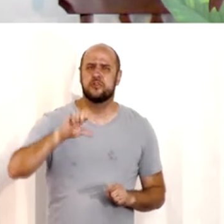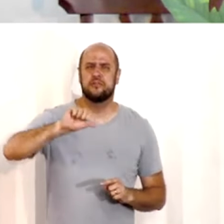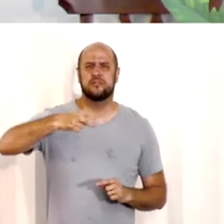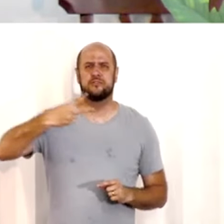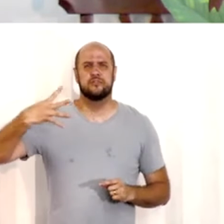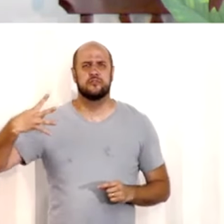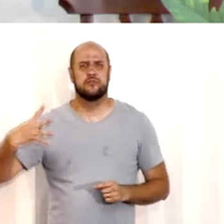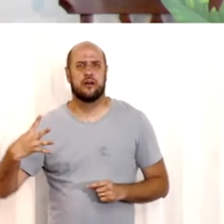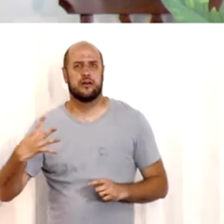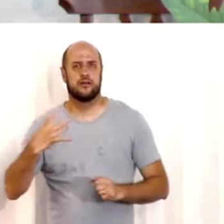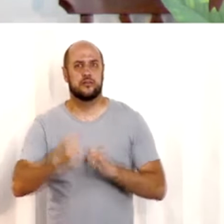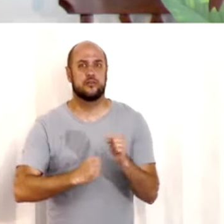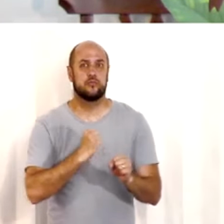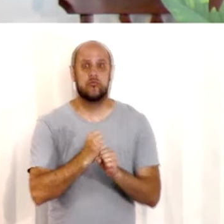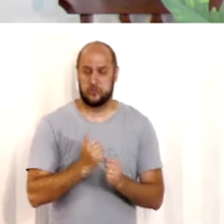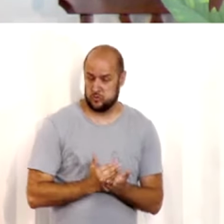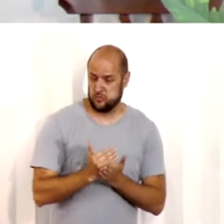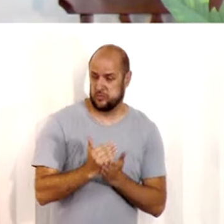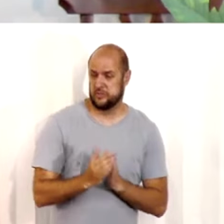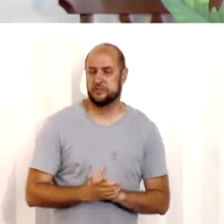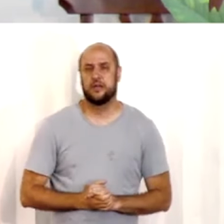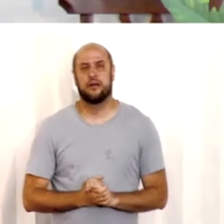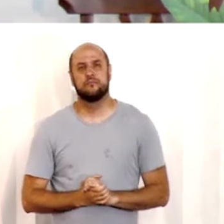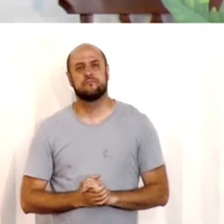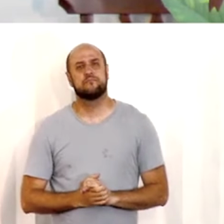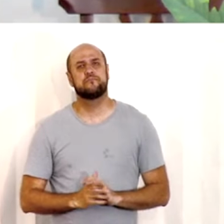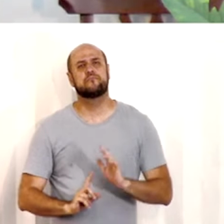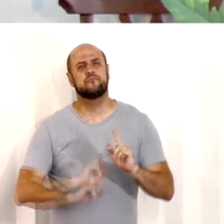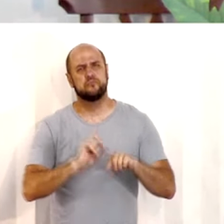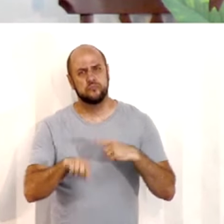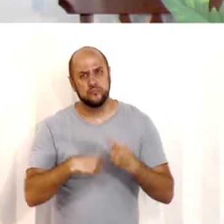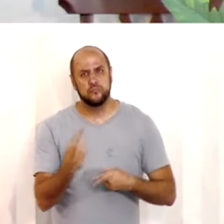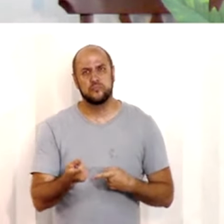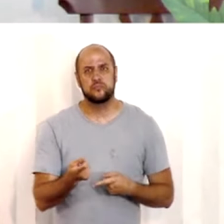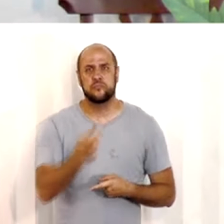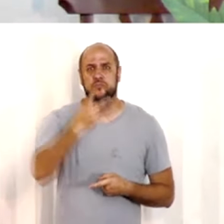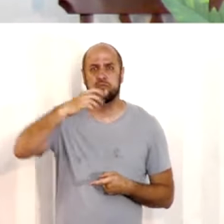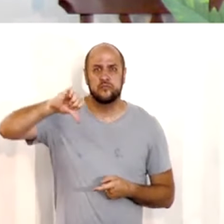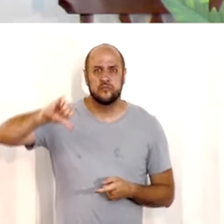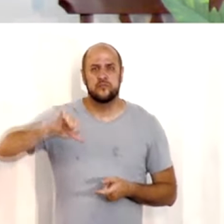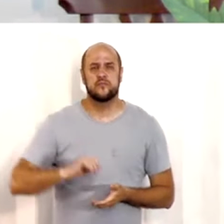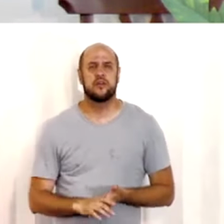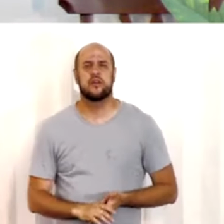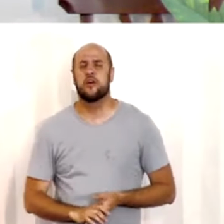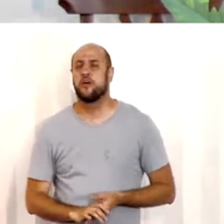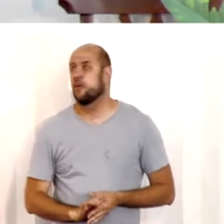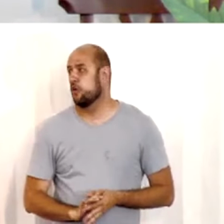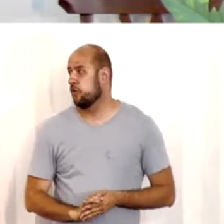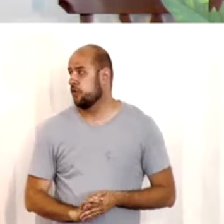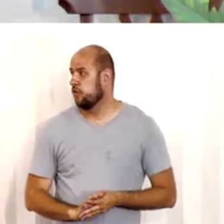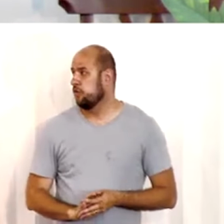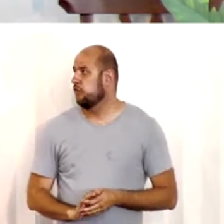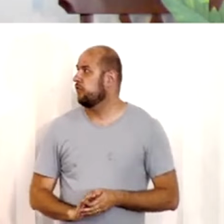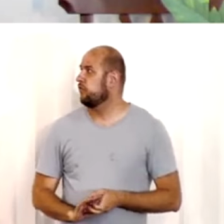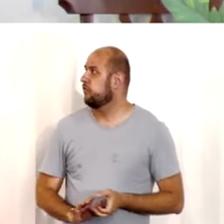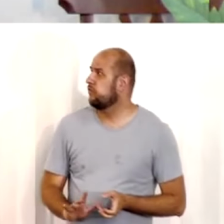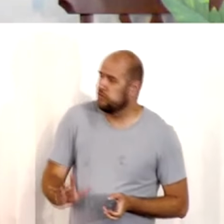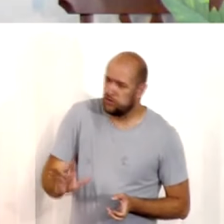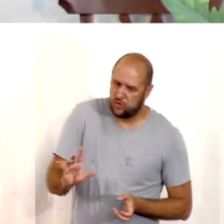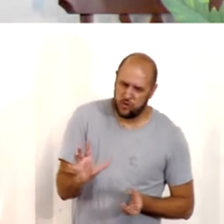1924 é o ano quando tudo se inicia. Depois de 24, 29, tem uma caristia